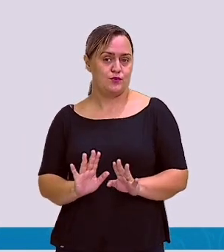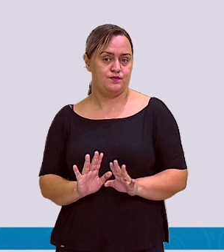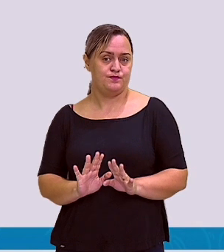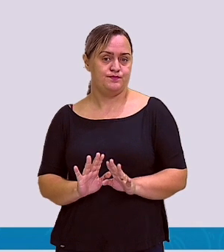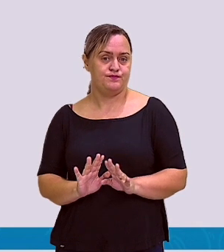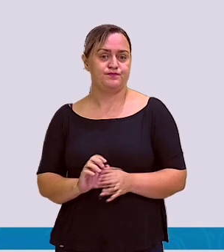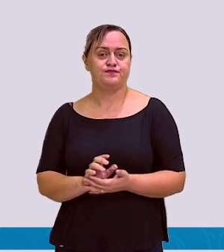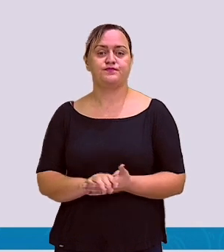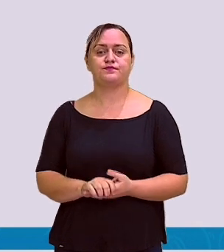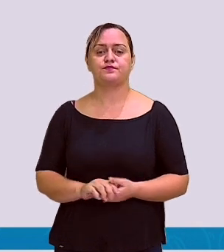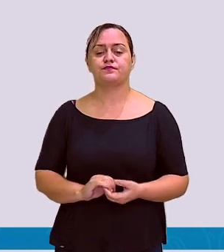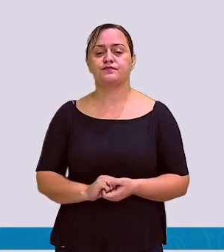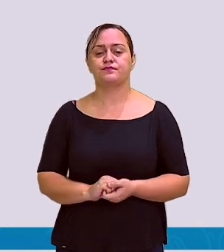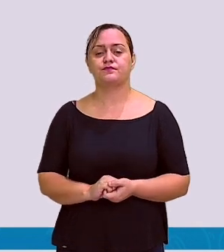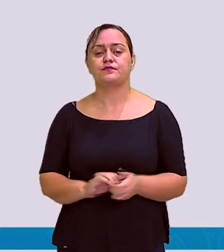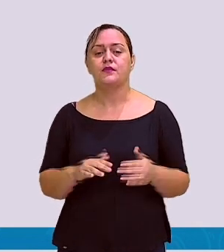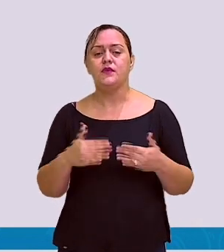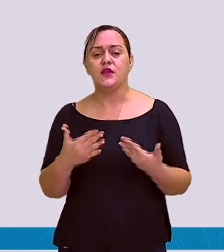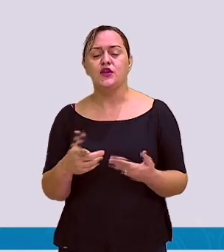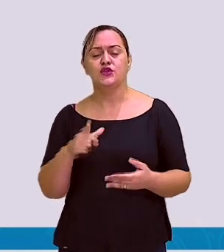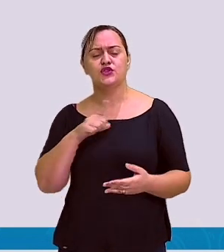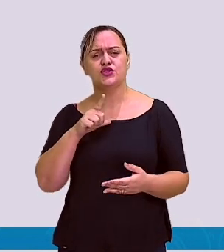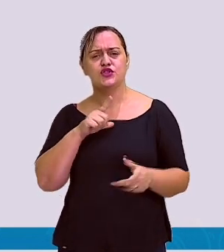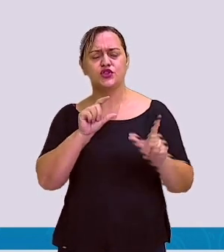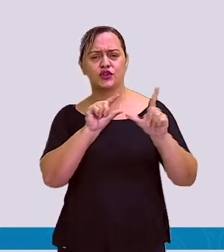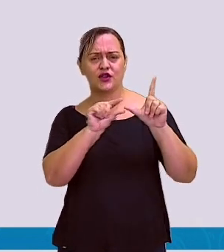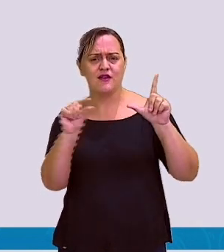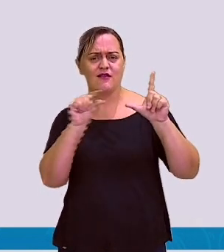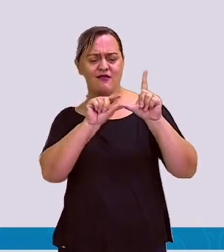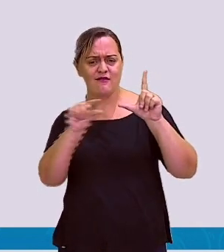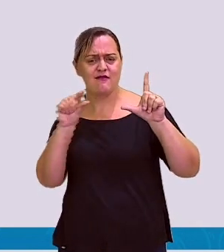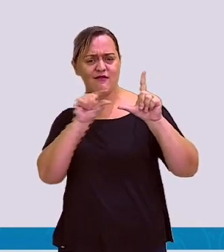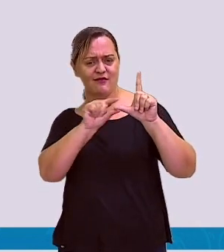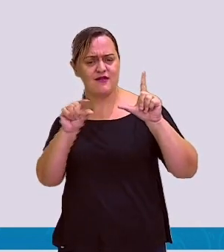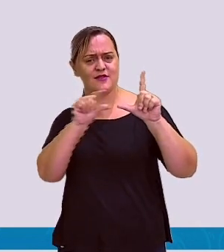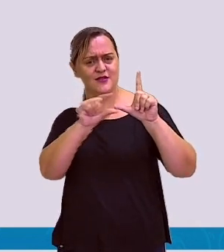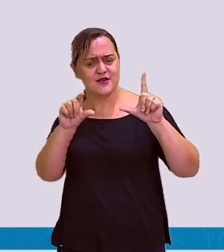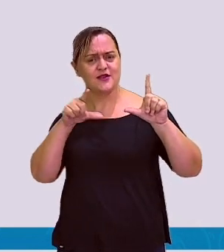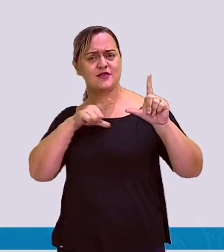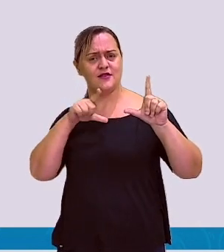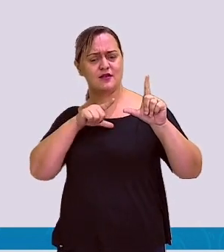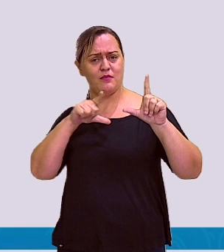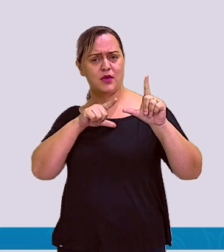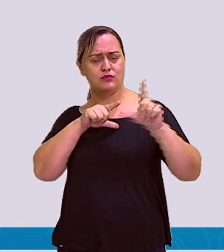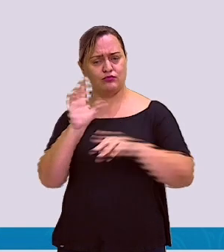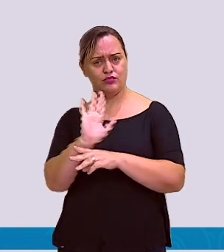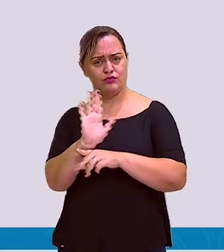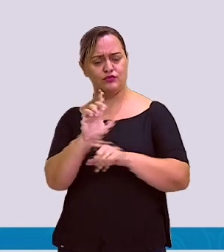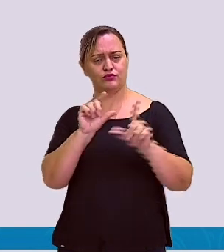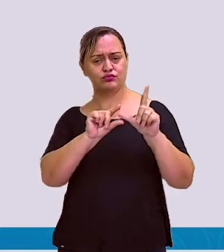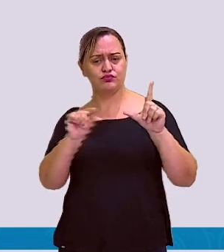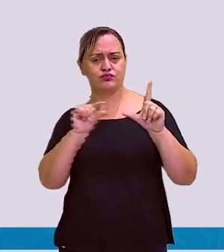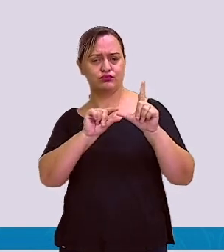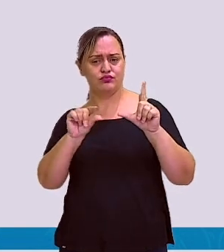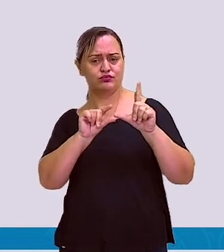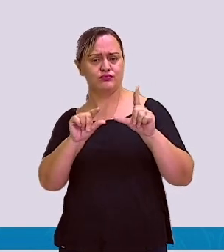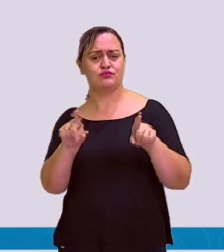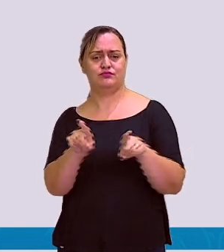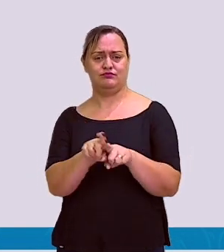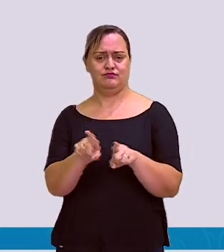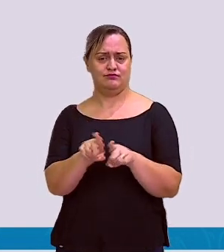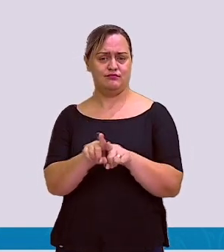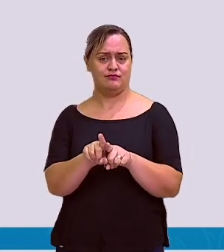história. Todavia, contra toda a tecnologia que se apresentou, rapidamente, um dos maiores gênios do